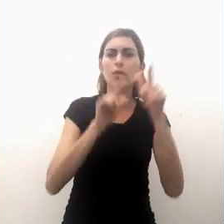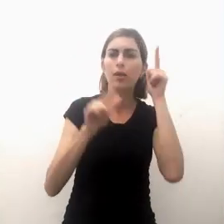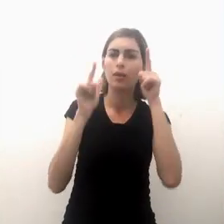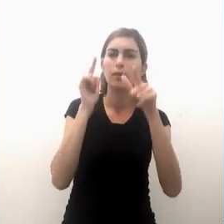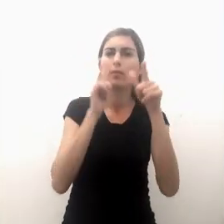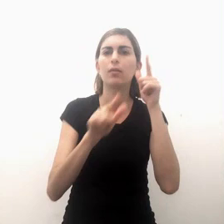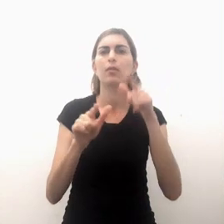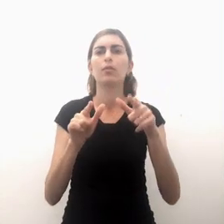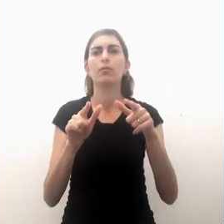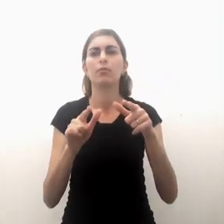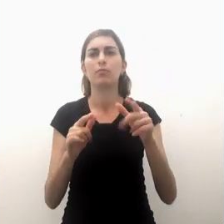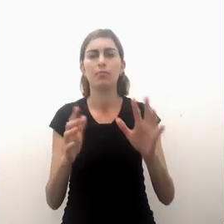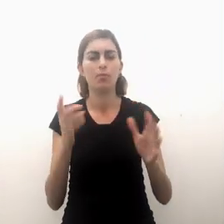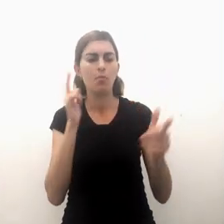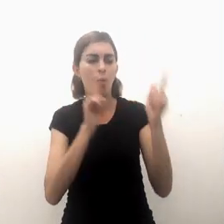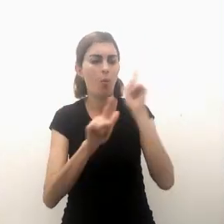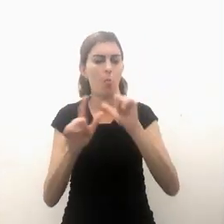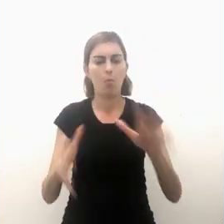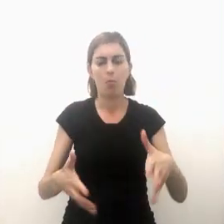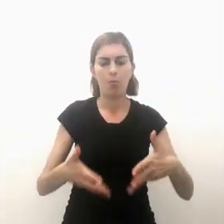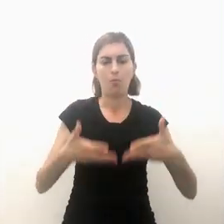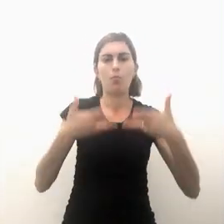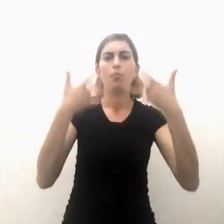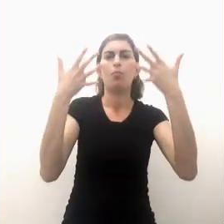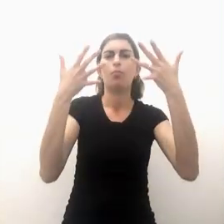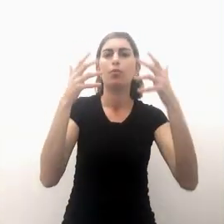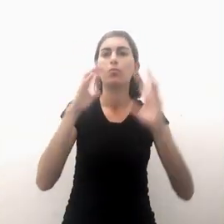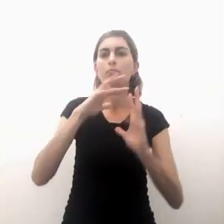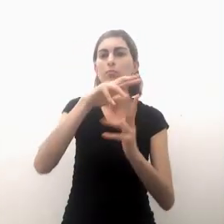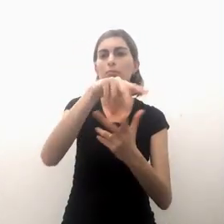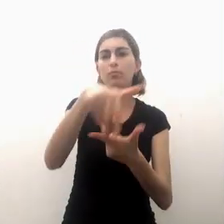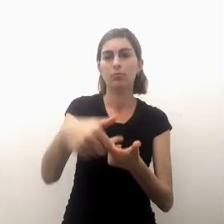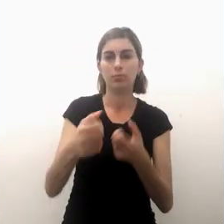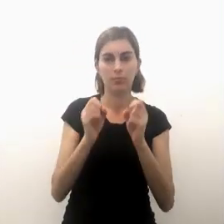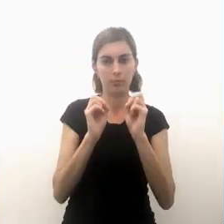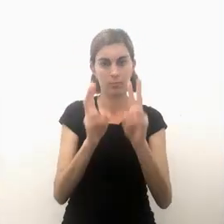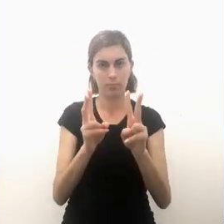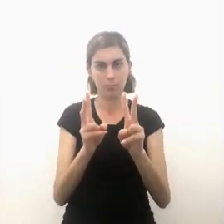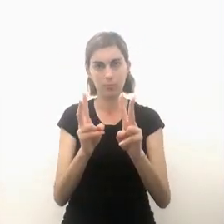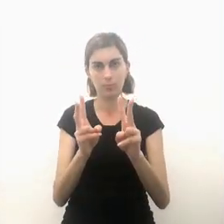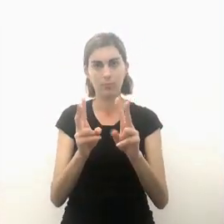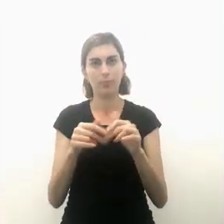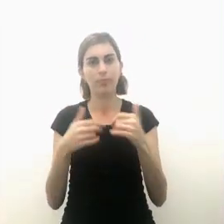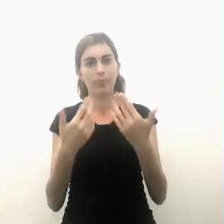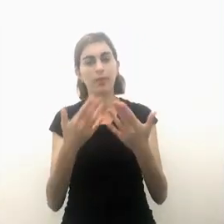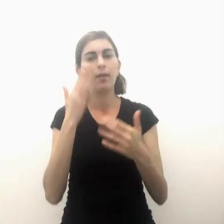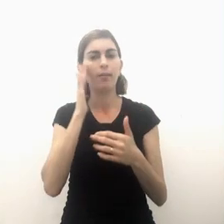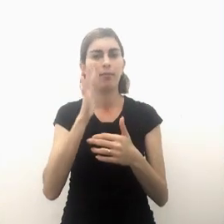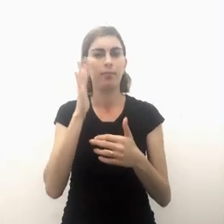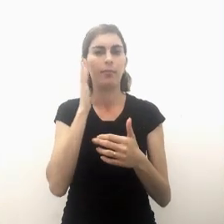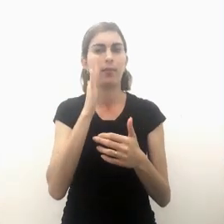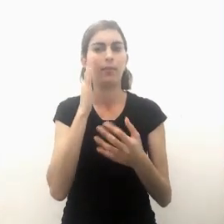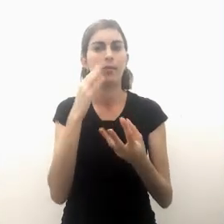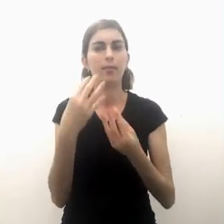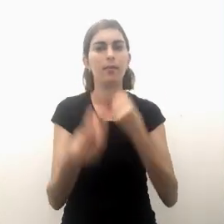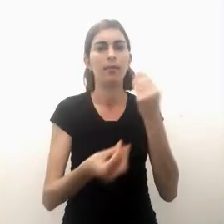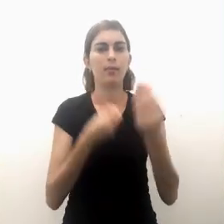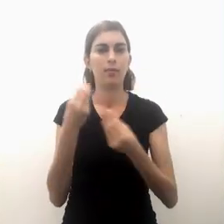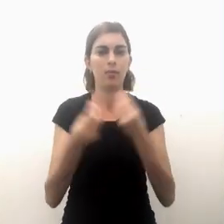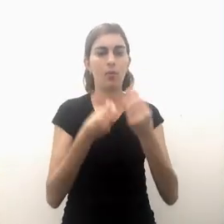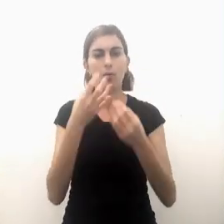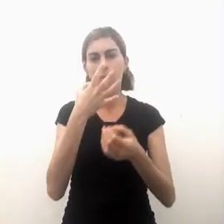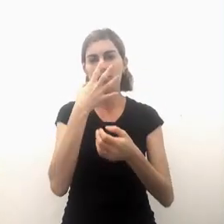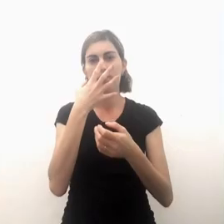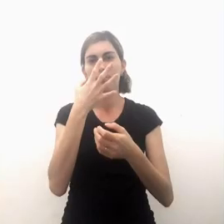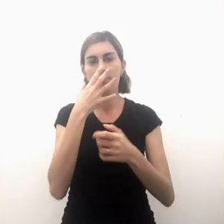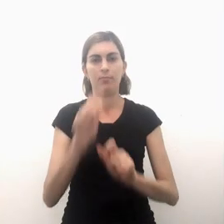aí grandes destaques no cenário mundial, ok? Vamos entender esse cenário.